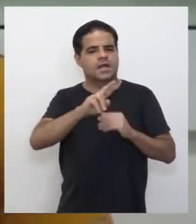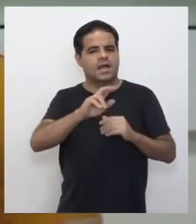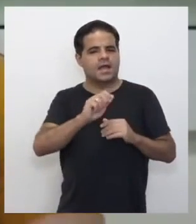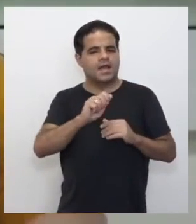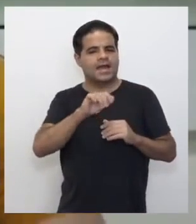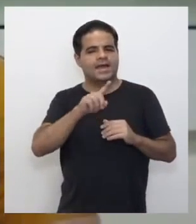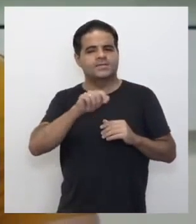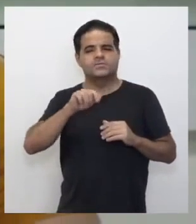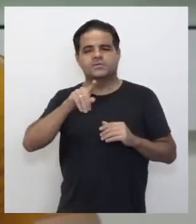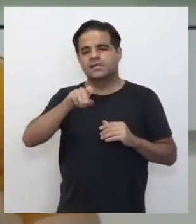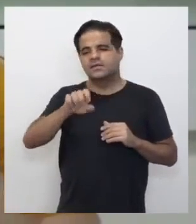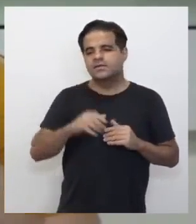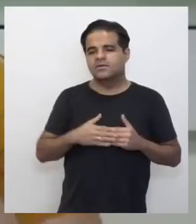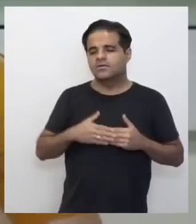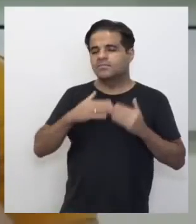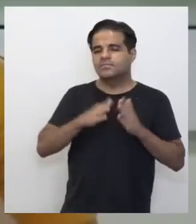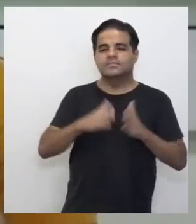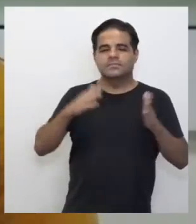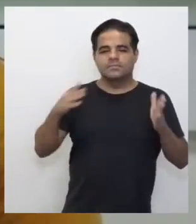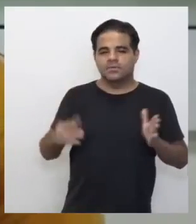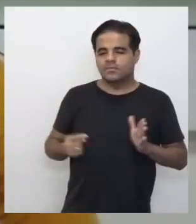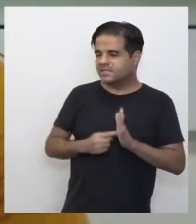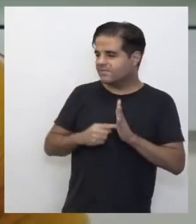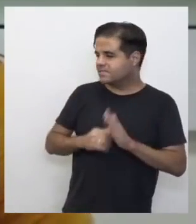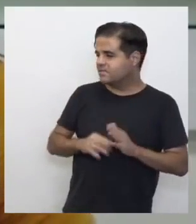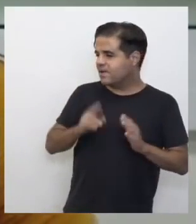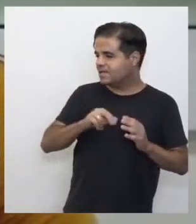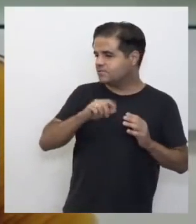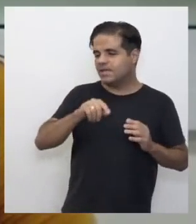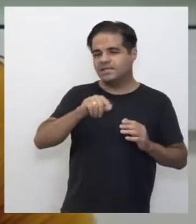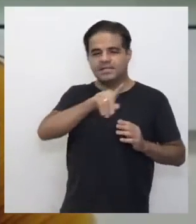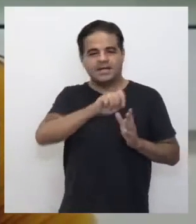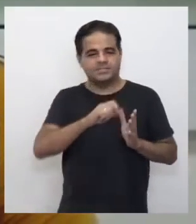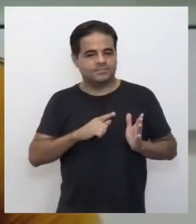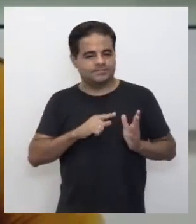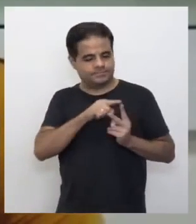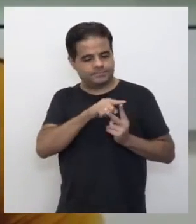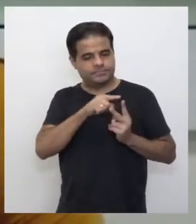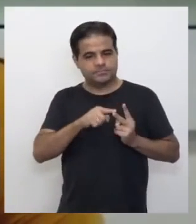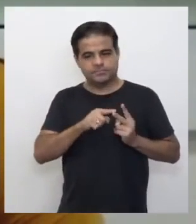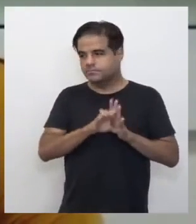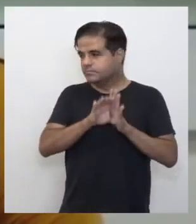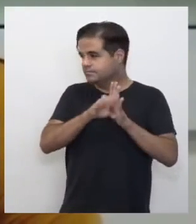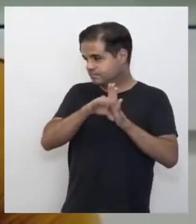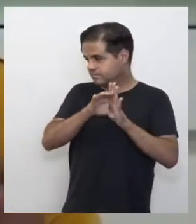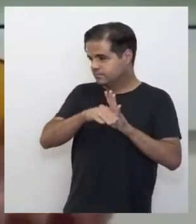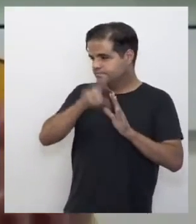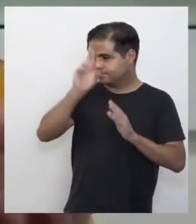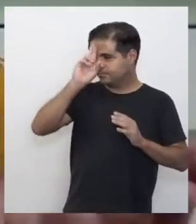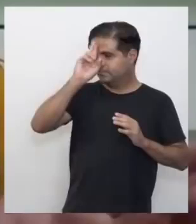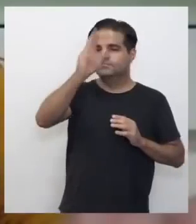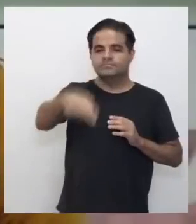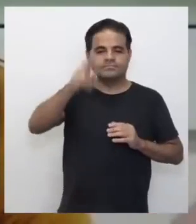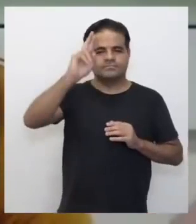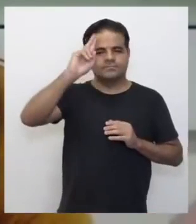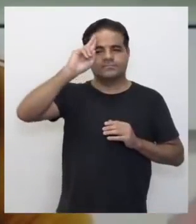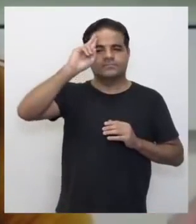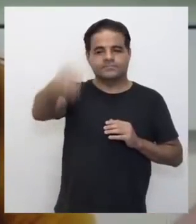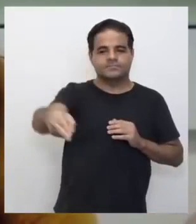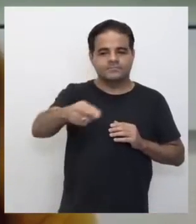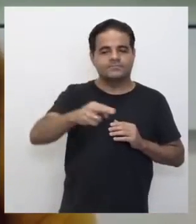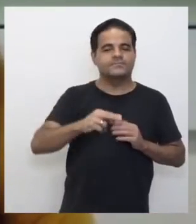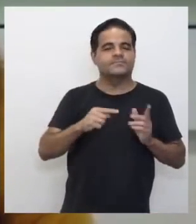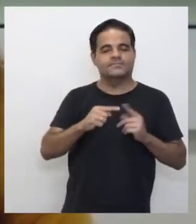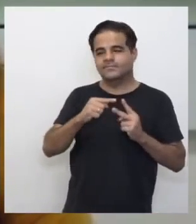quer dizer, existem pontos de contato entre esses dois conceitos, esses dois pares que normalmente a